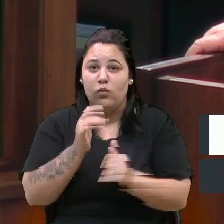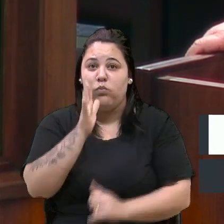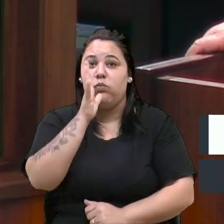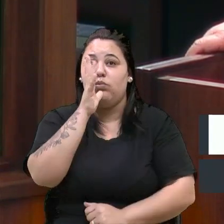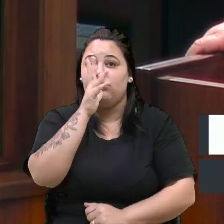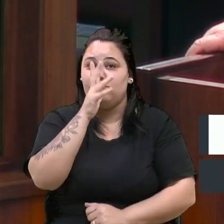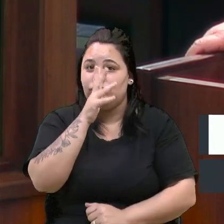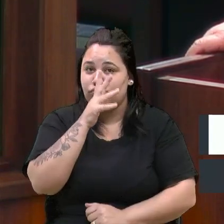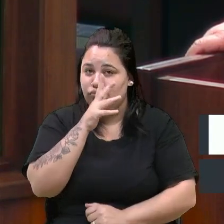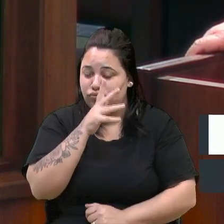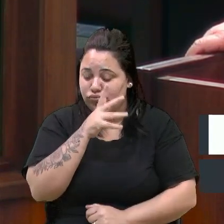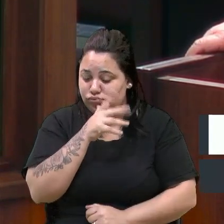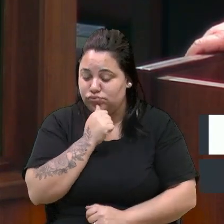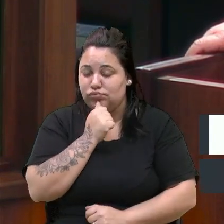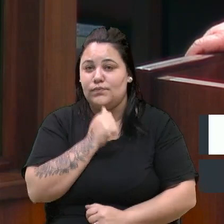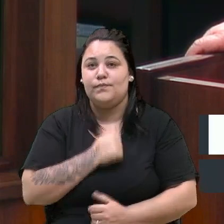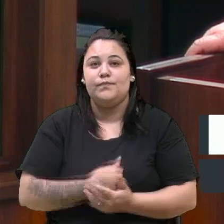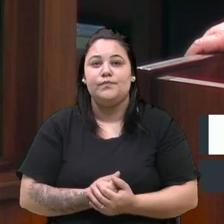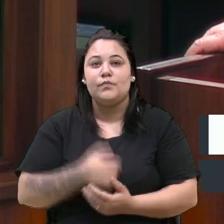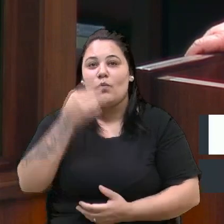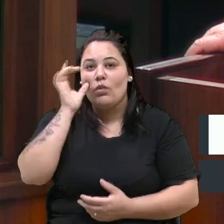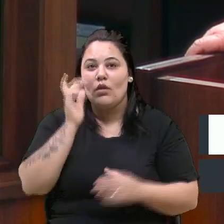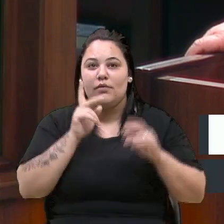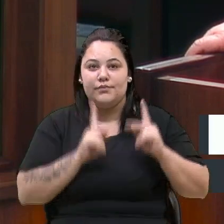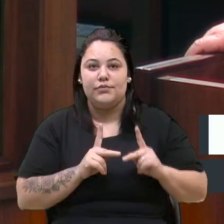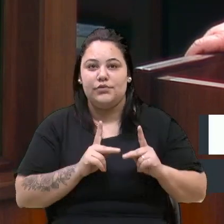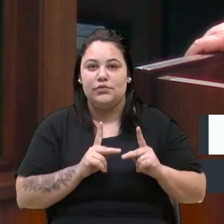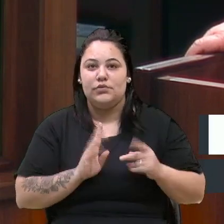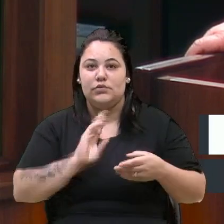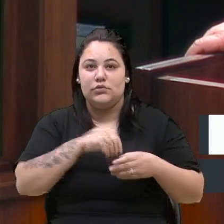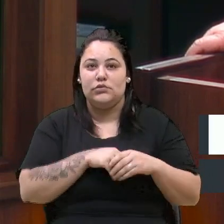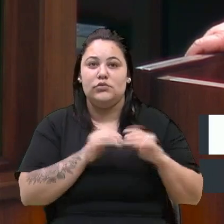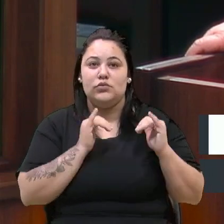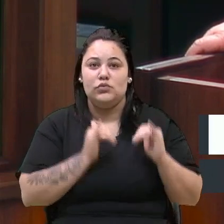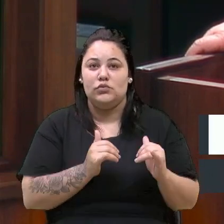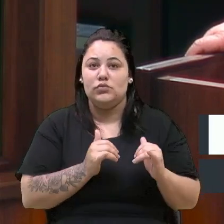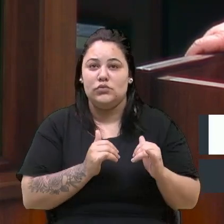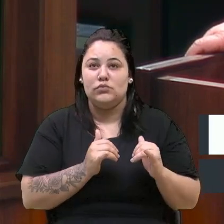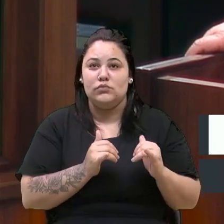parada. Ontem, o pessoal, para ficar dentro do ônibus,